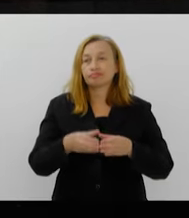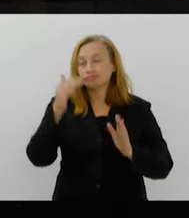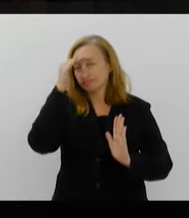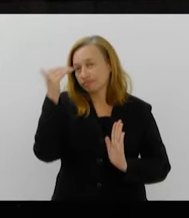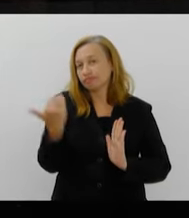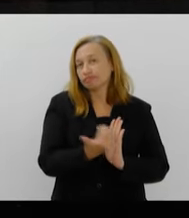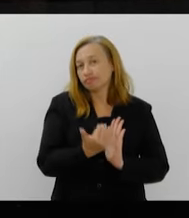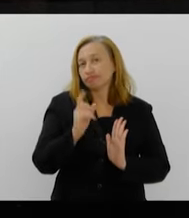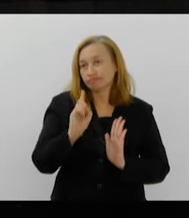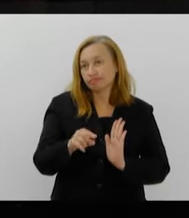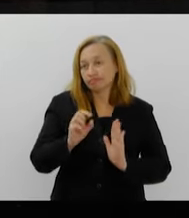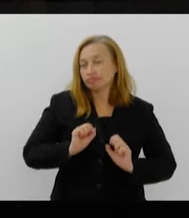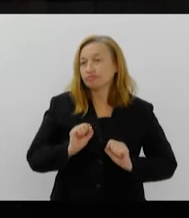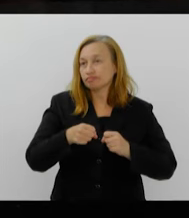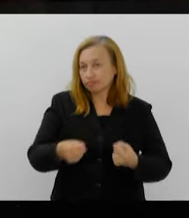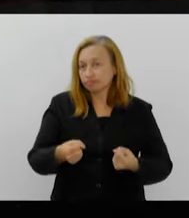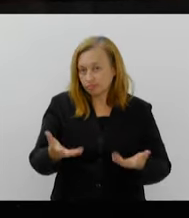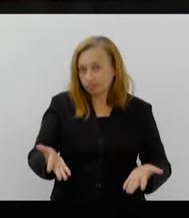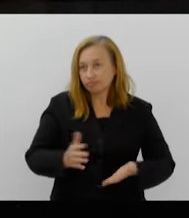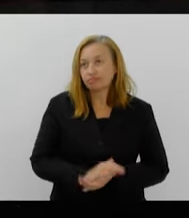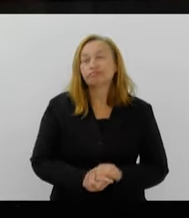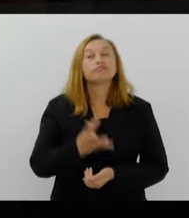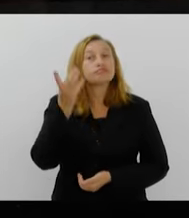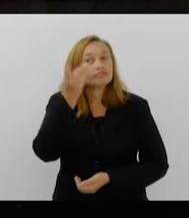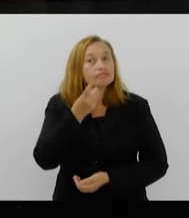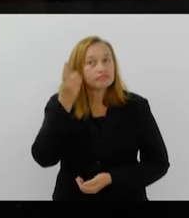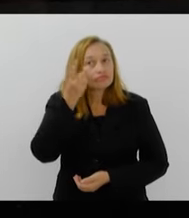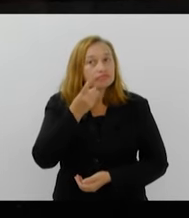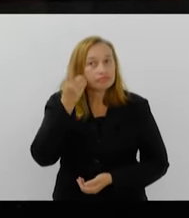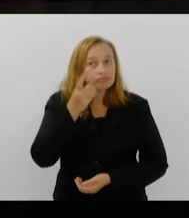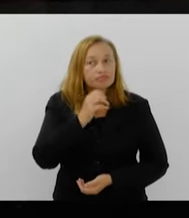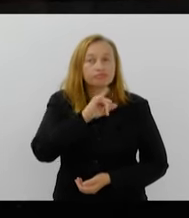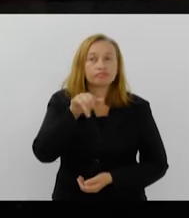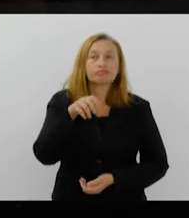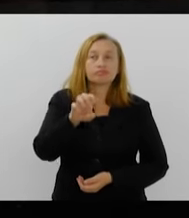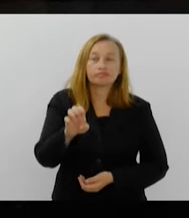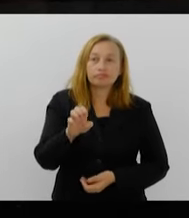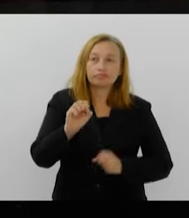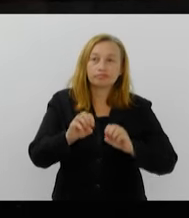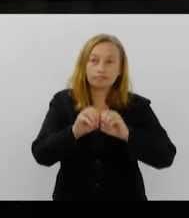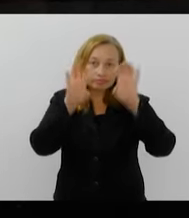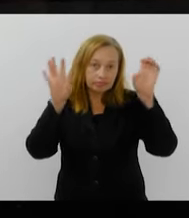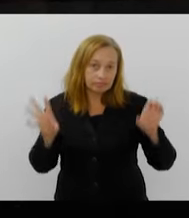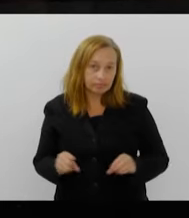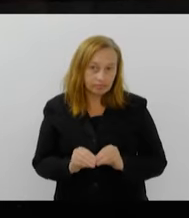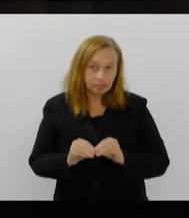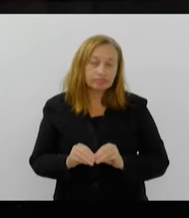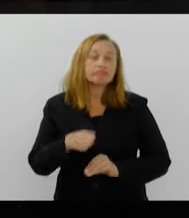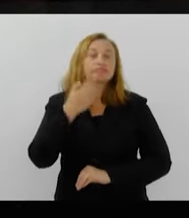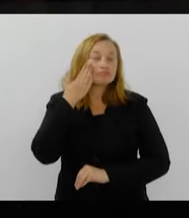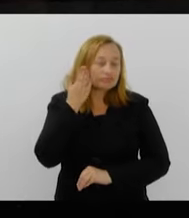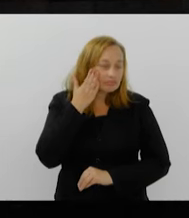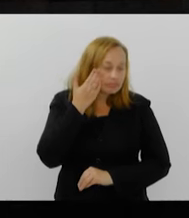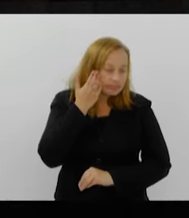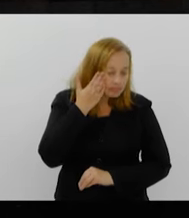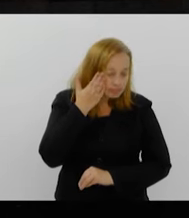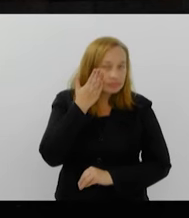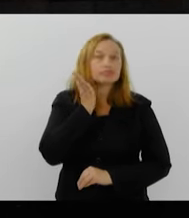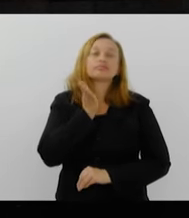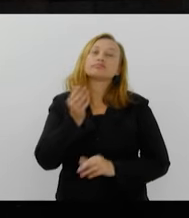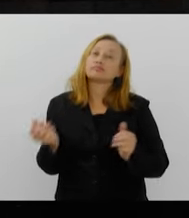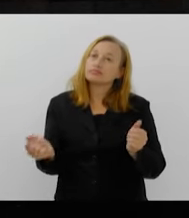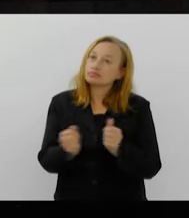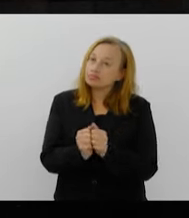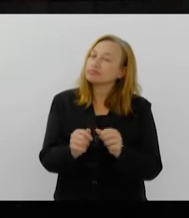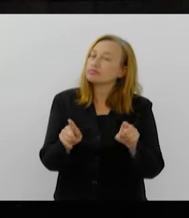né? É um esforço, deputado Jari, ecossocialista. Vossa Excelência sabe, Vossa Excelência participa